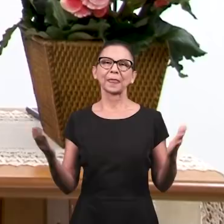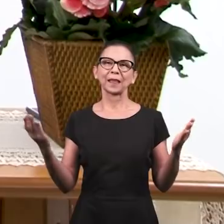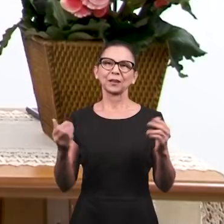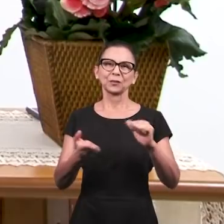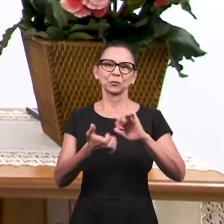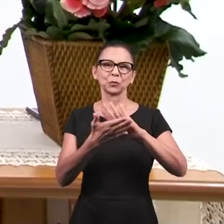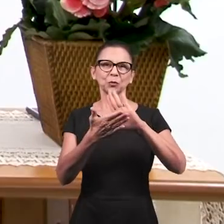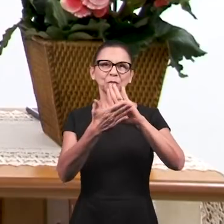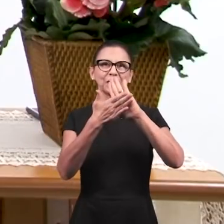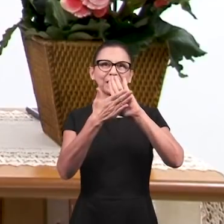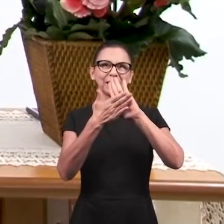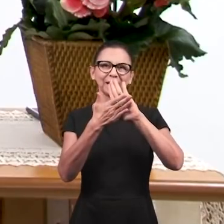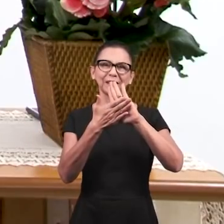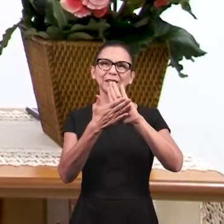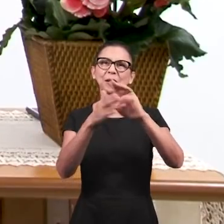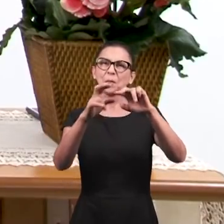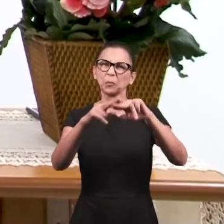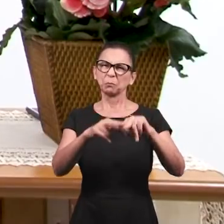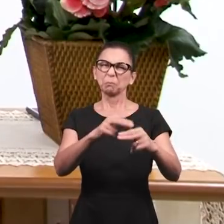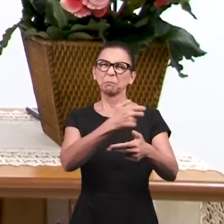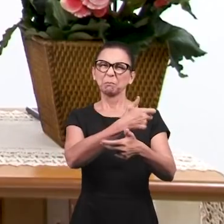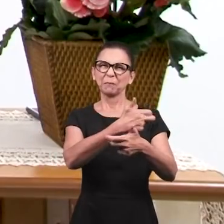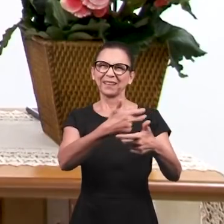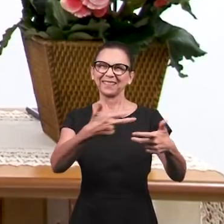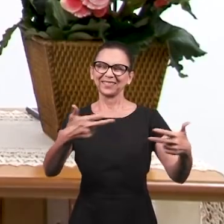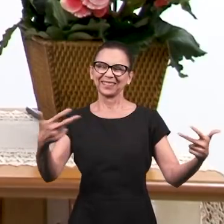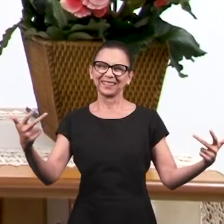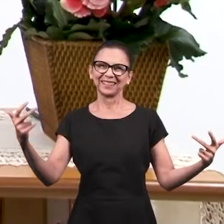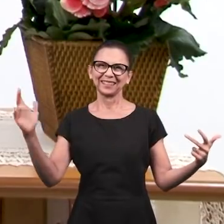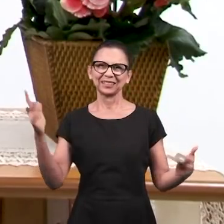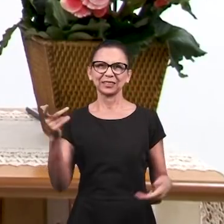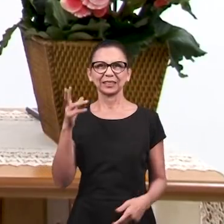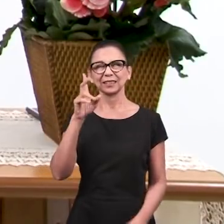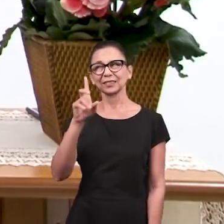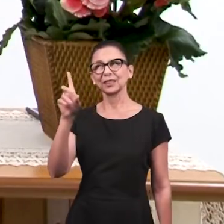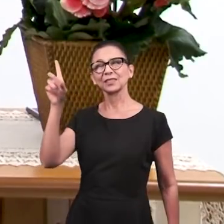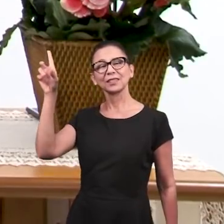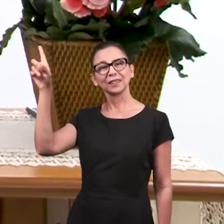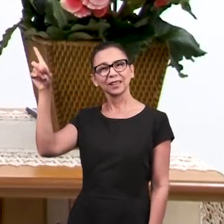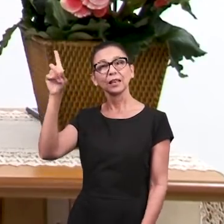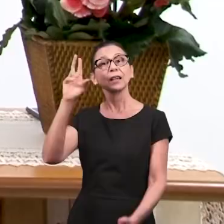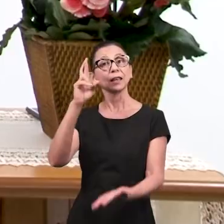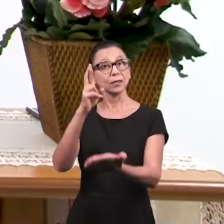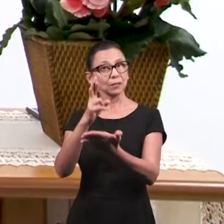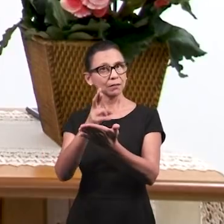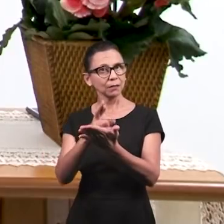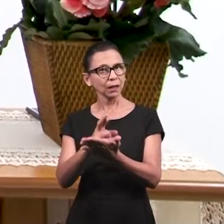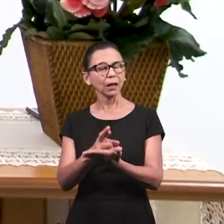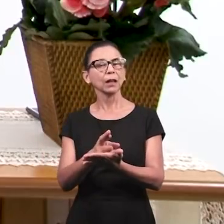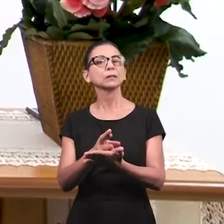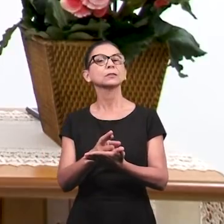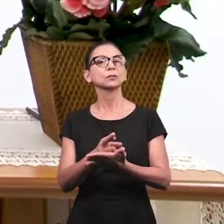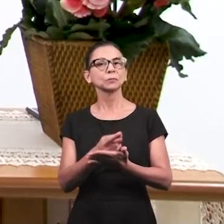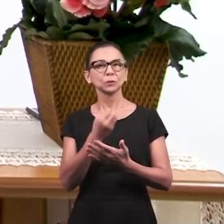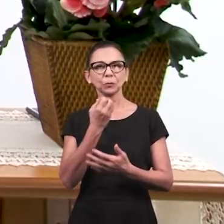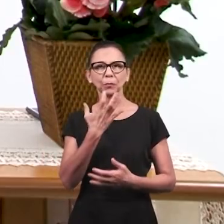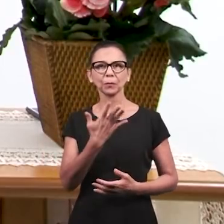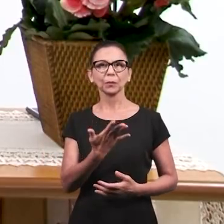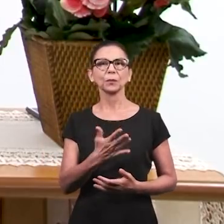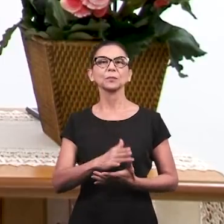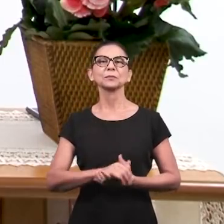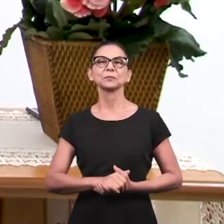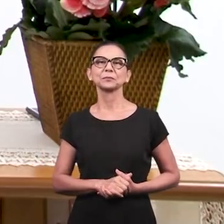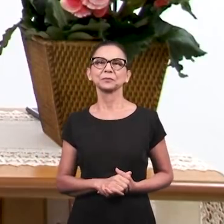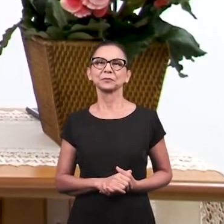louvar ao Senhor, glorificar ao Senhor, porque motivos é que não nos faltam para adorarmos ao nosso Deus pelo resultado que tem sido